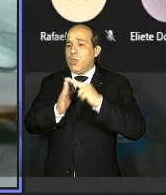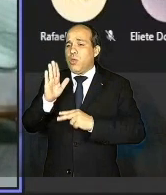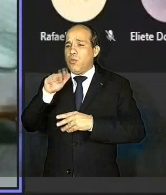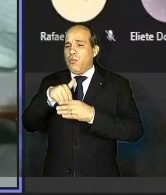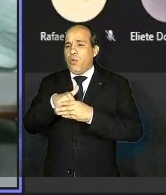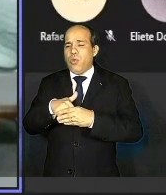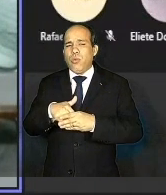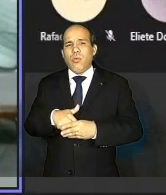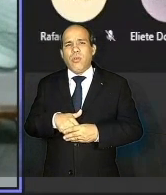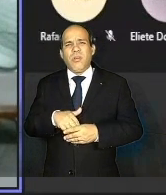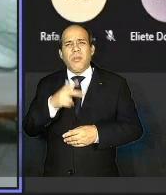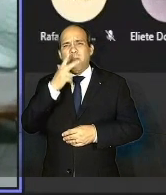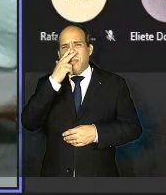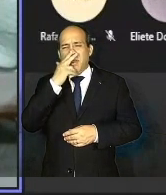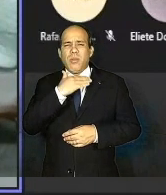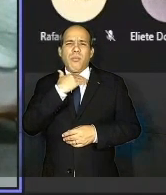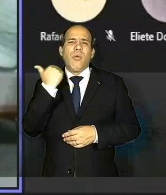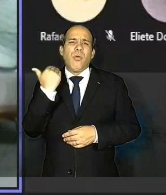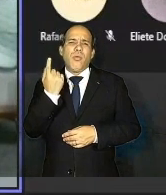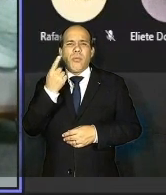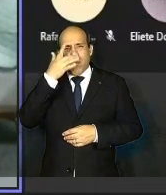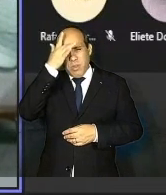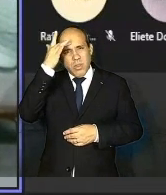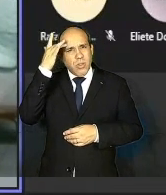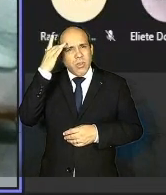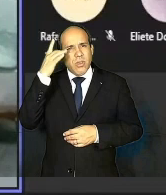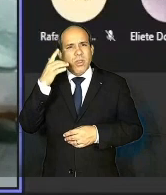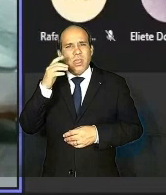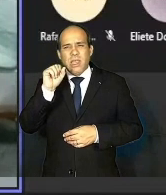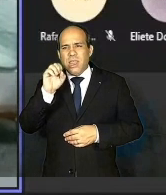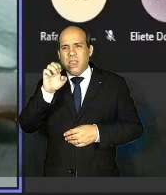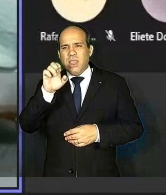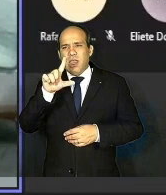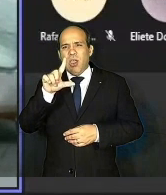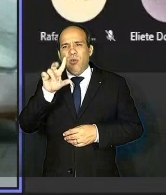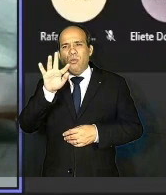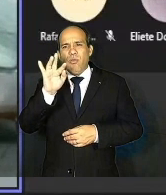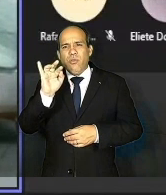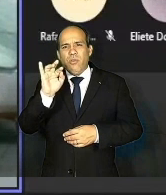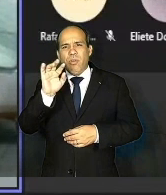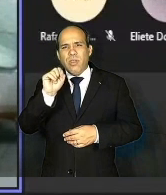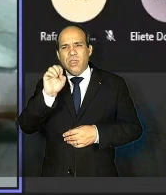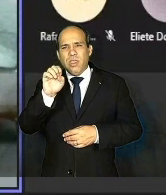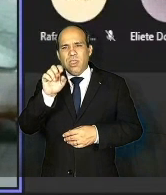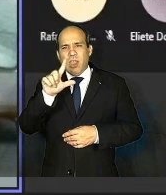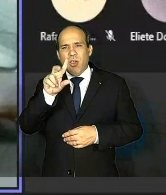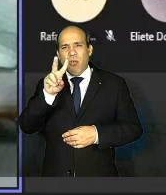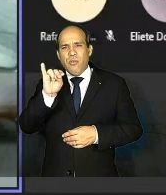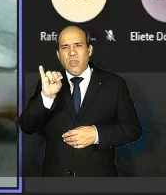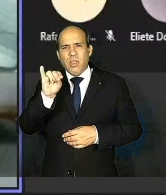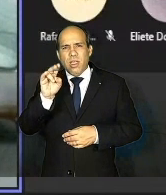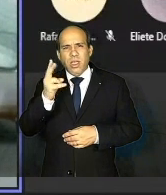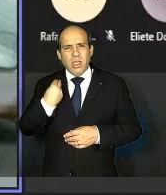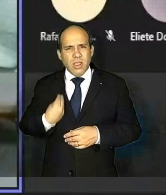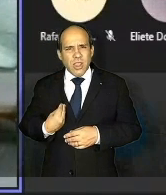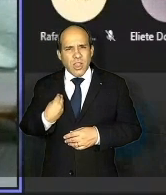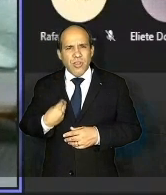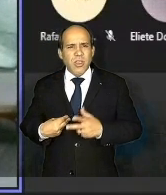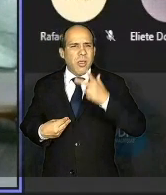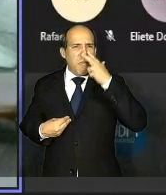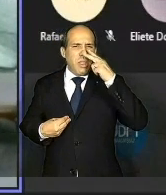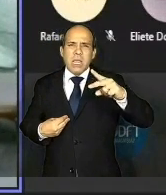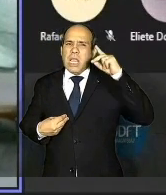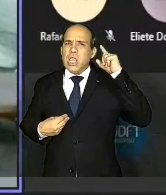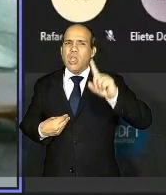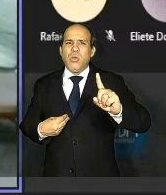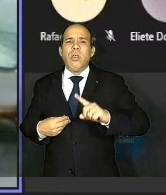fazer traçar Eu li o voto. Essa CELG ainda existe? Morreu, essa CELG ainda existe? Eu estou achando que ela nem existe.